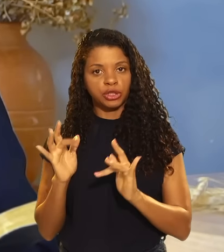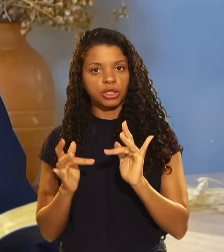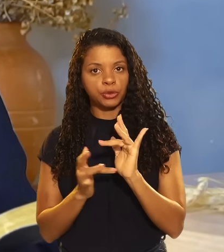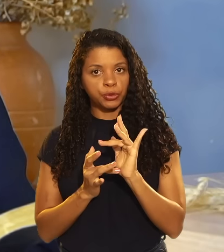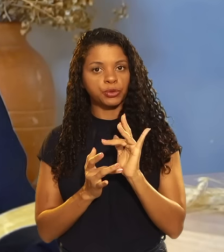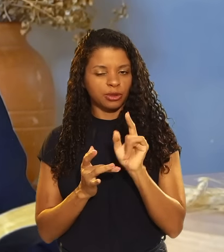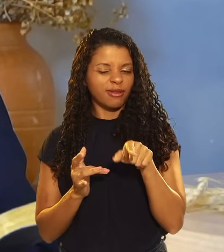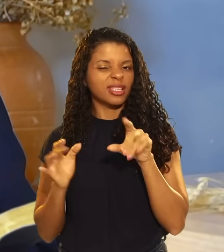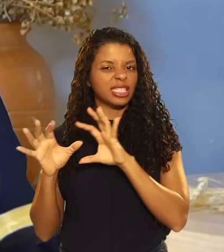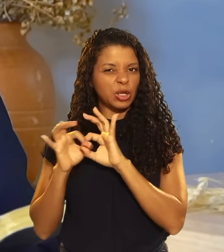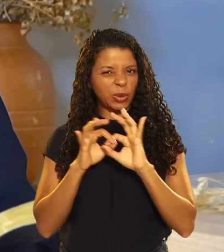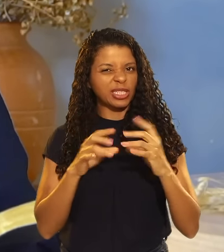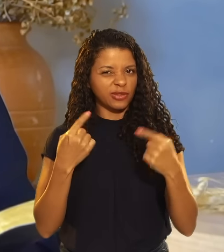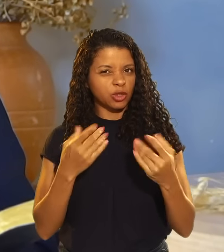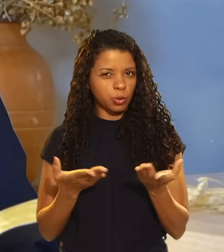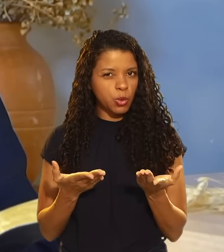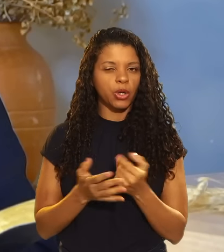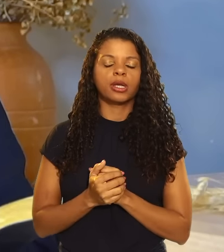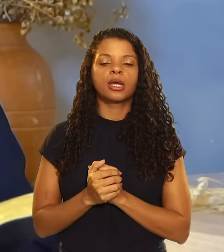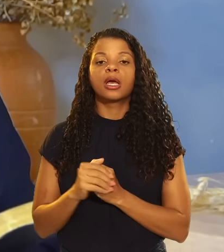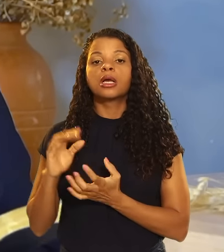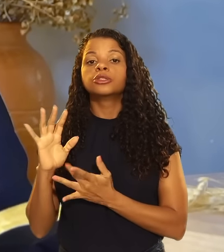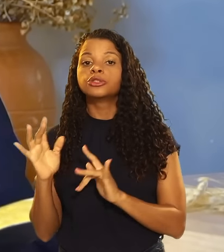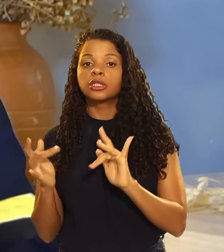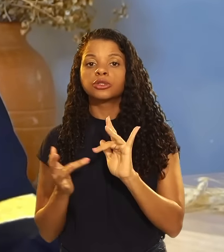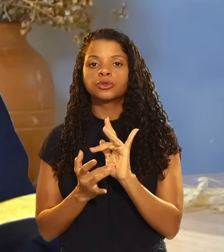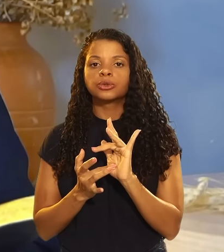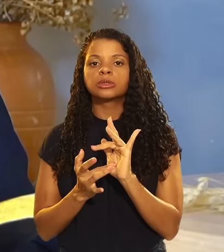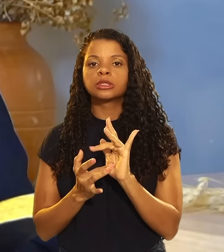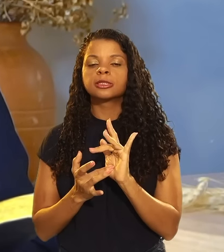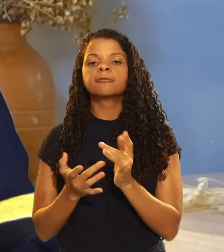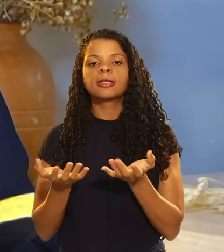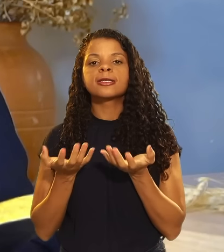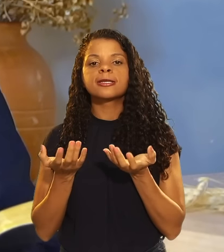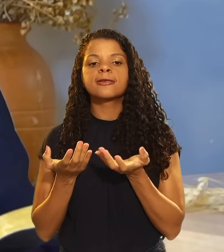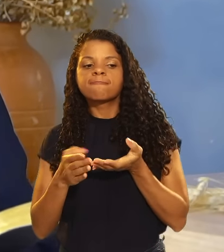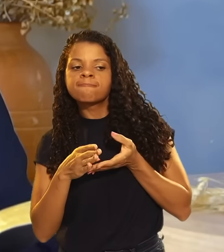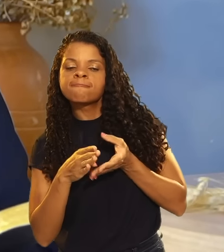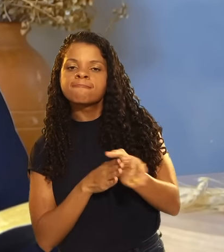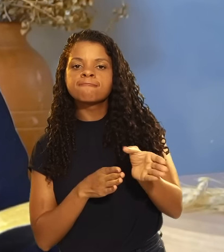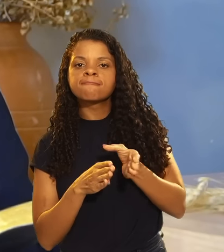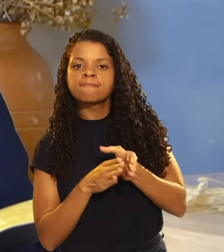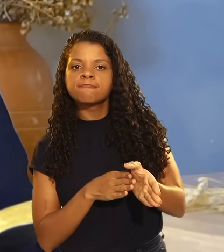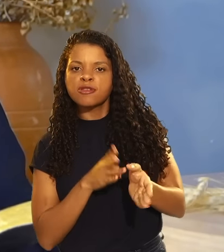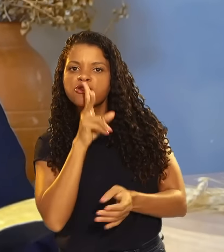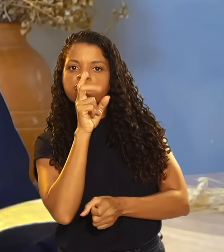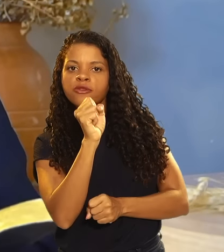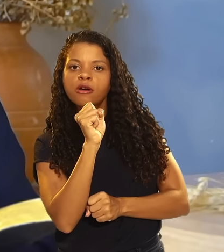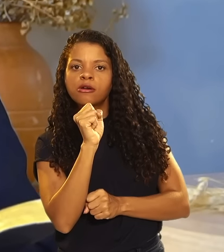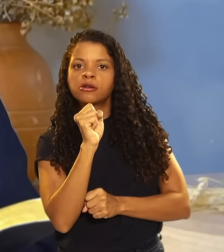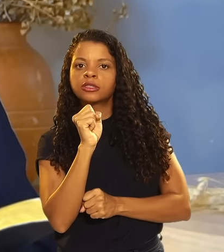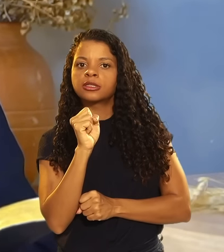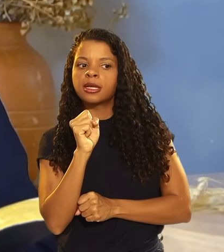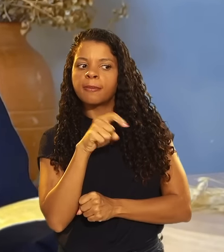agora para tirar os fariseus, os escribas, daquela